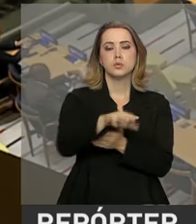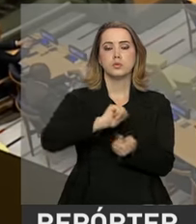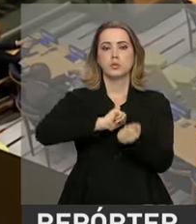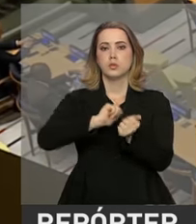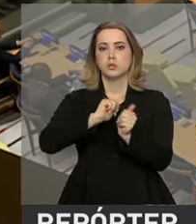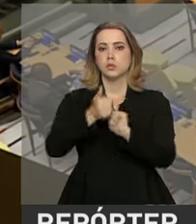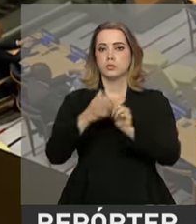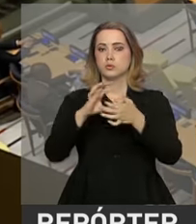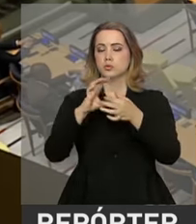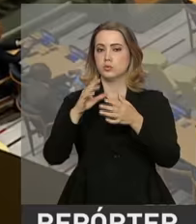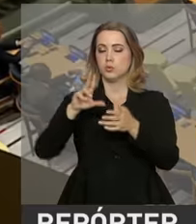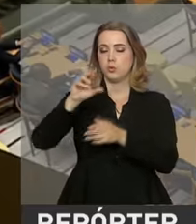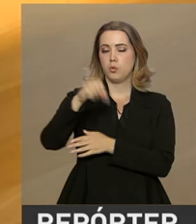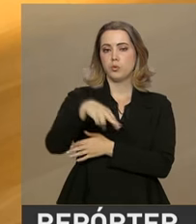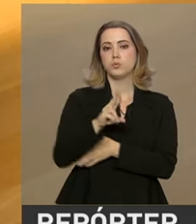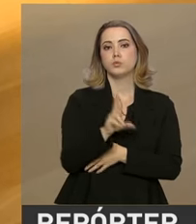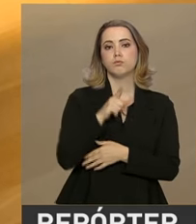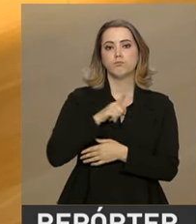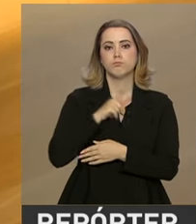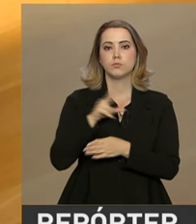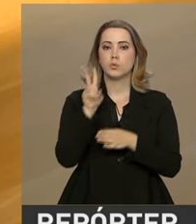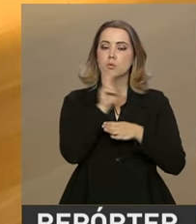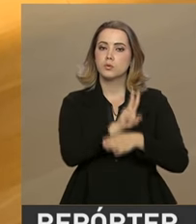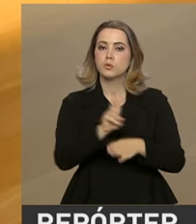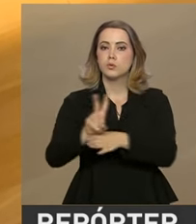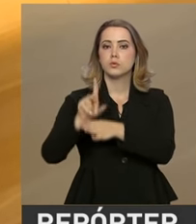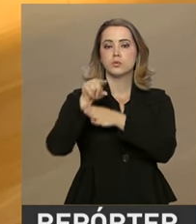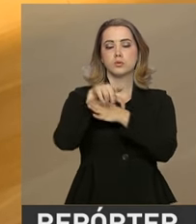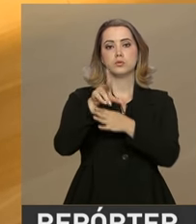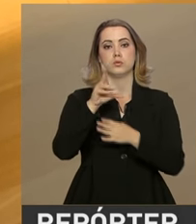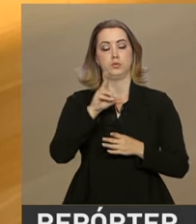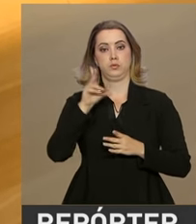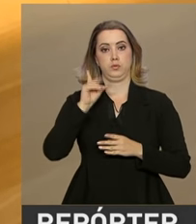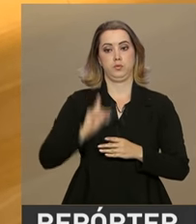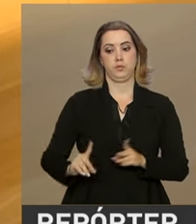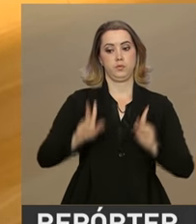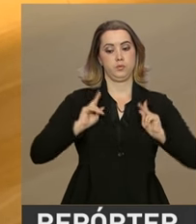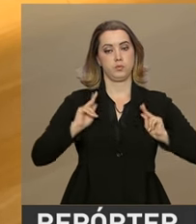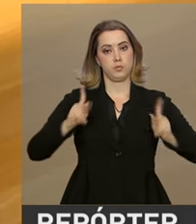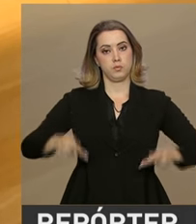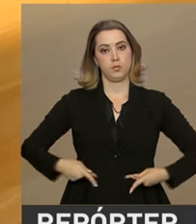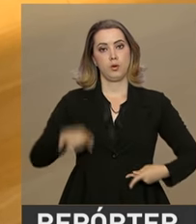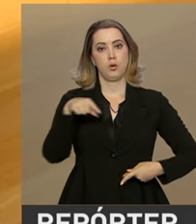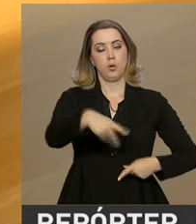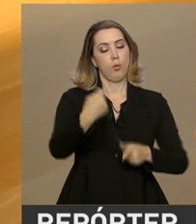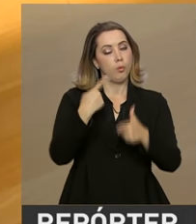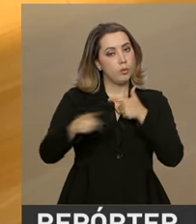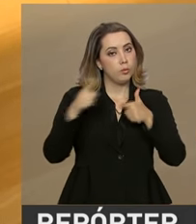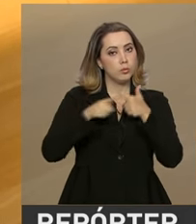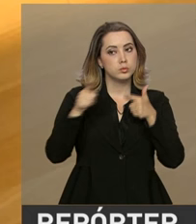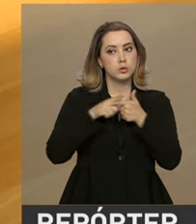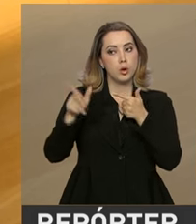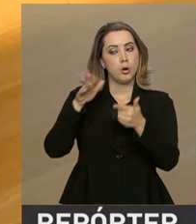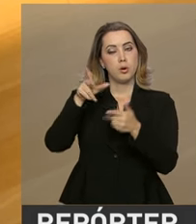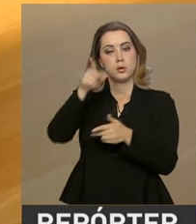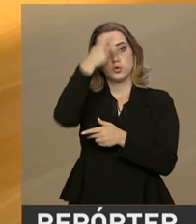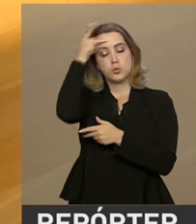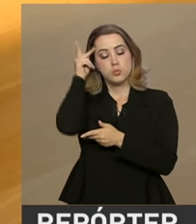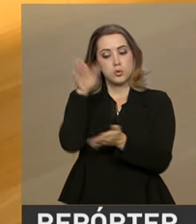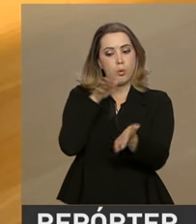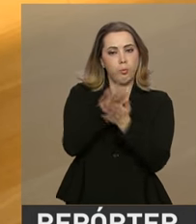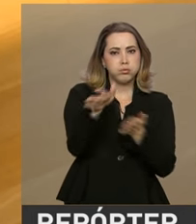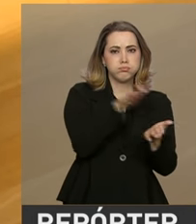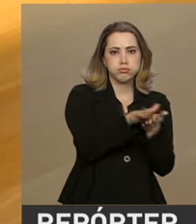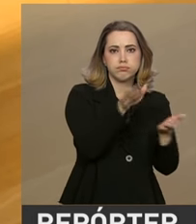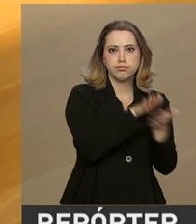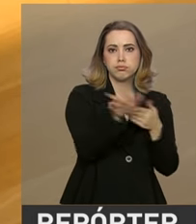nesta segunda-feira com um discurso em defesa dos direitos humanos. disse que a crise de refugiados, que segundo a ONU atinge